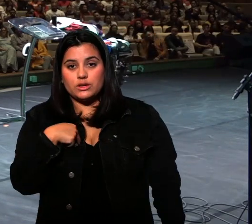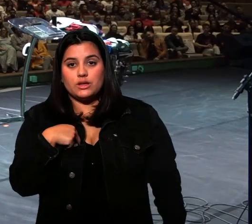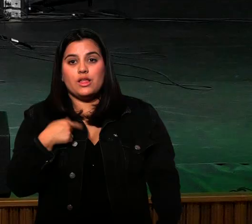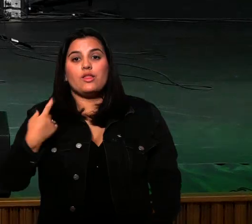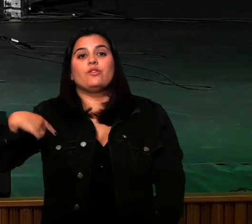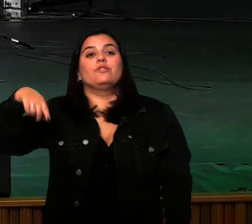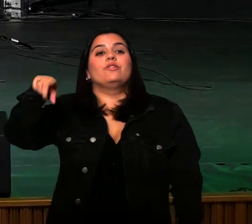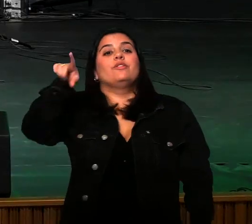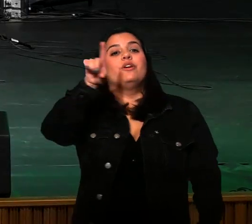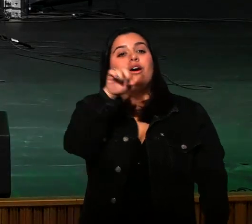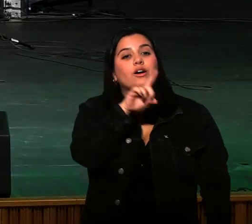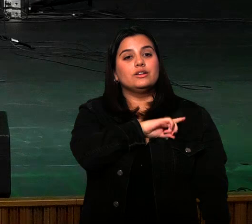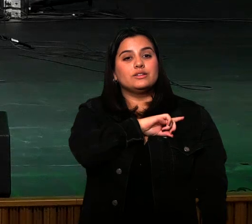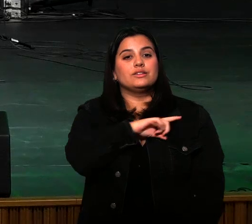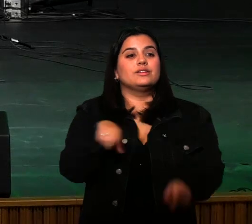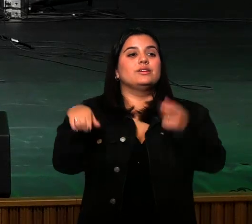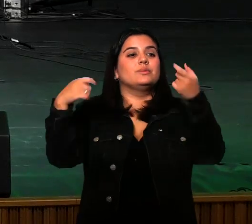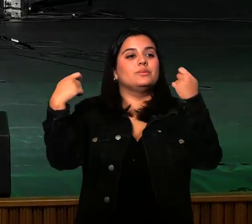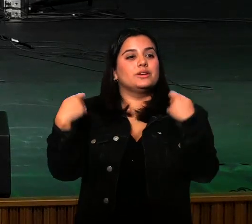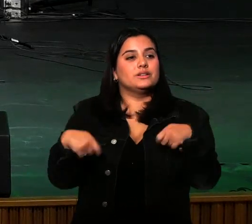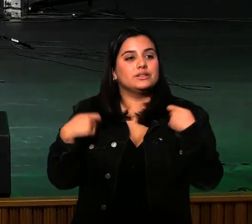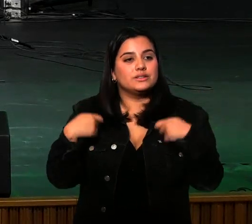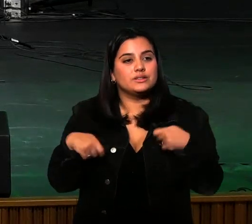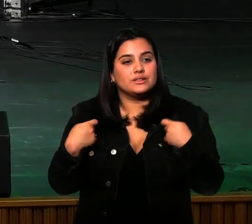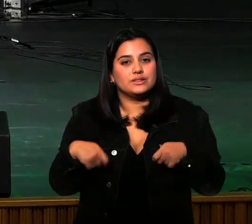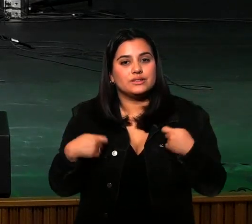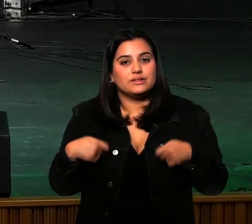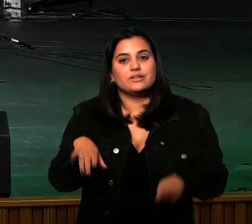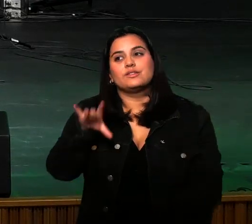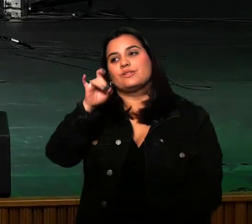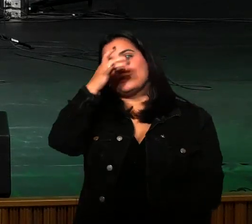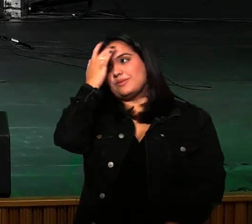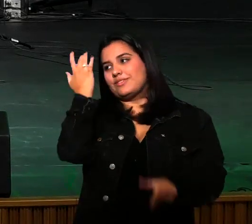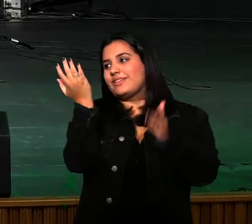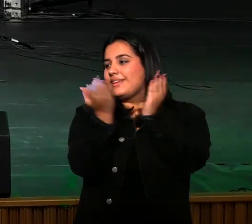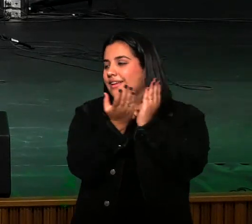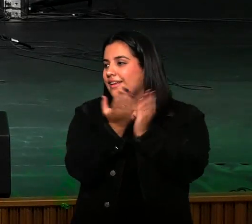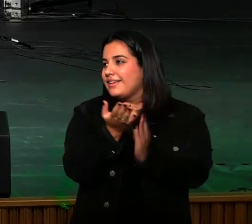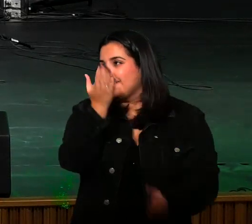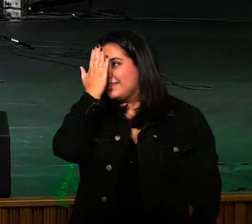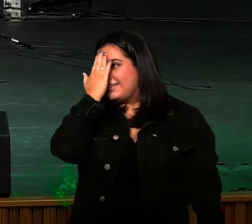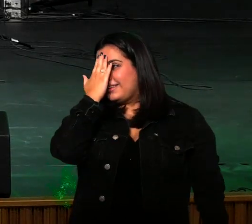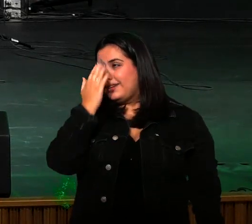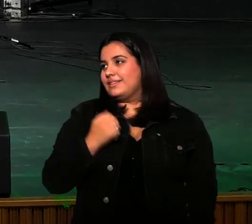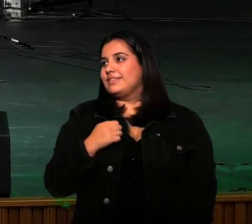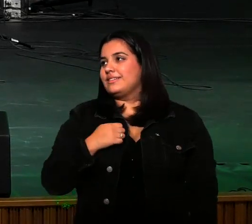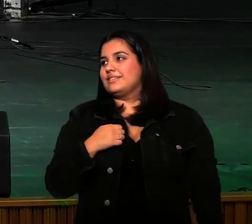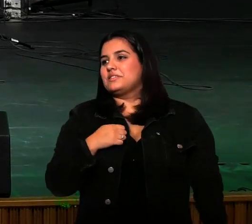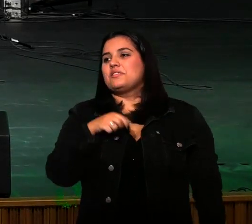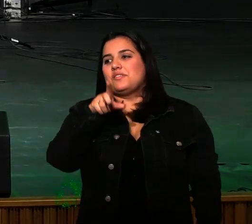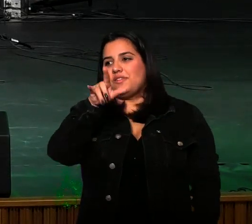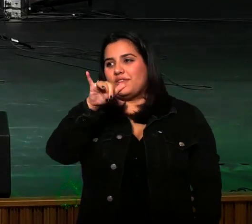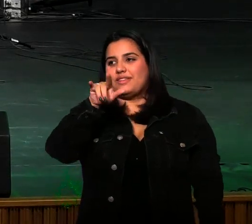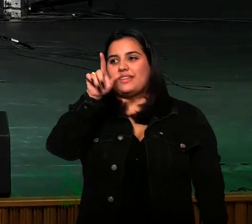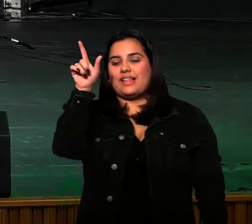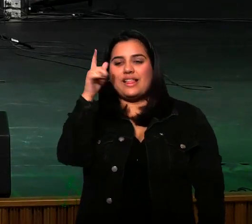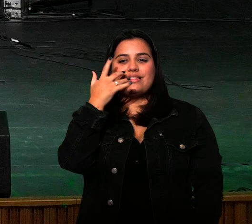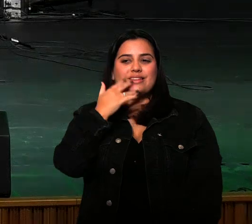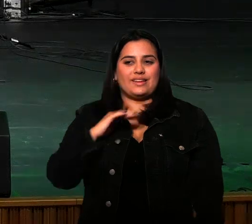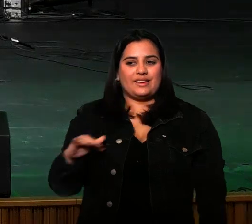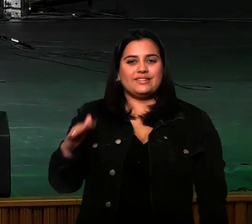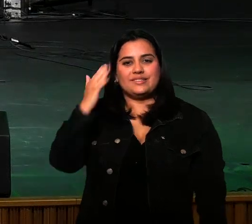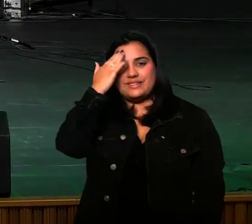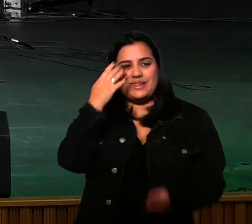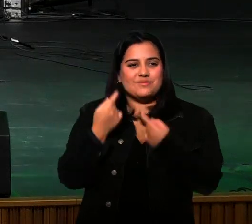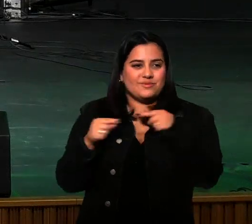Nós precisamos de... Só os crentes de raiz sabem, né? Você ia na escolinha dominical quando você era pequeno.